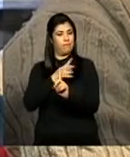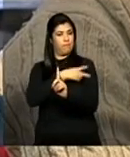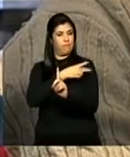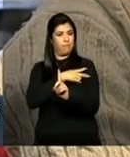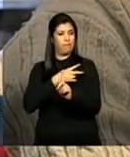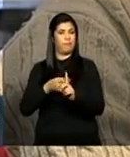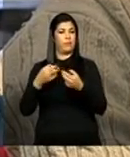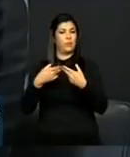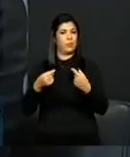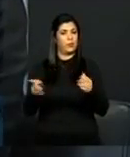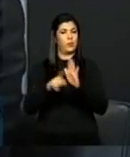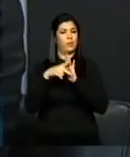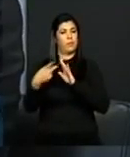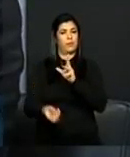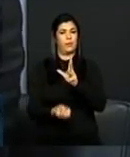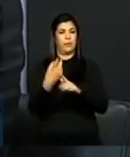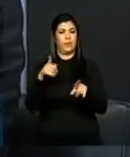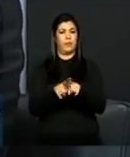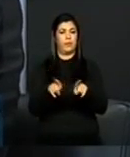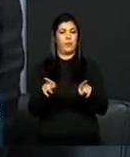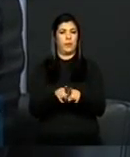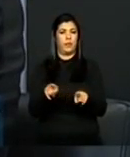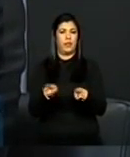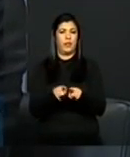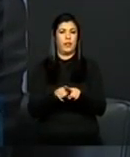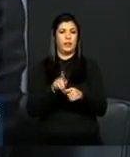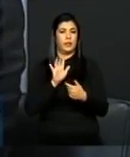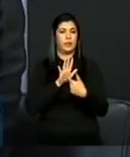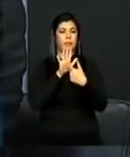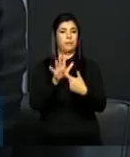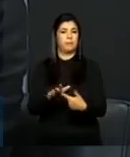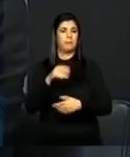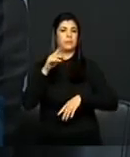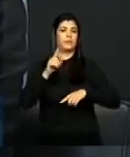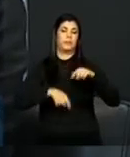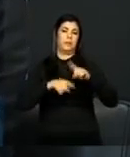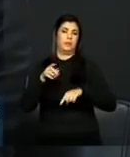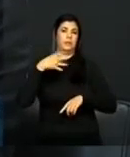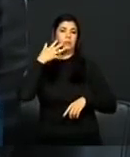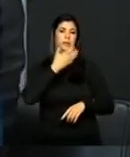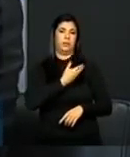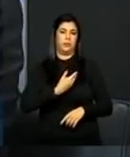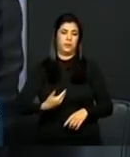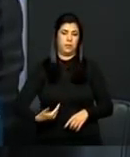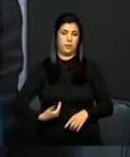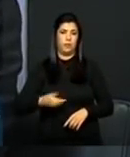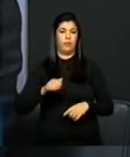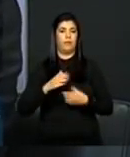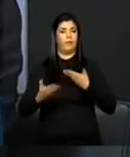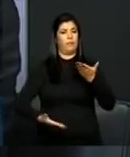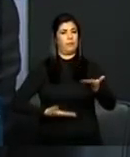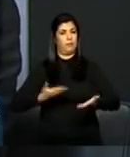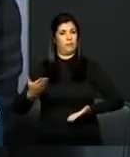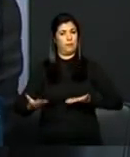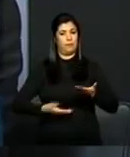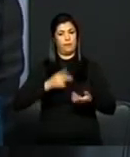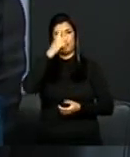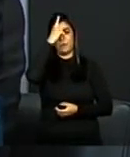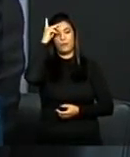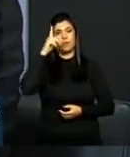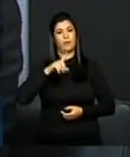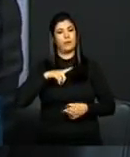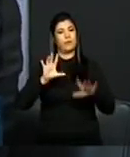um projeto de inclusão produtiva é colocar uma política pública também a serviço do sonho das pessoas